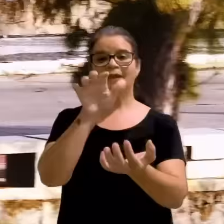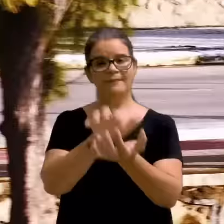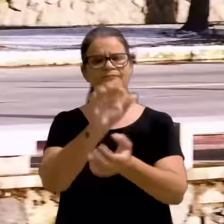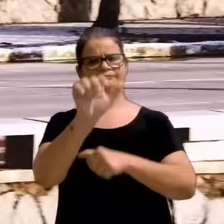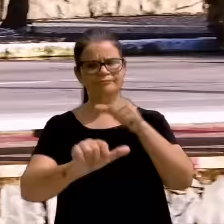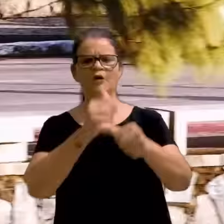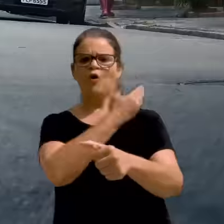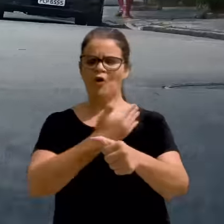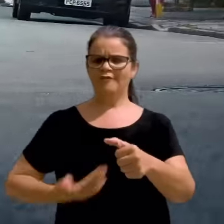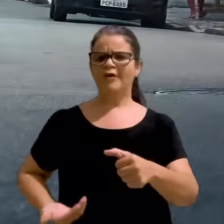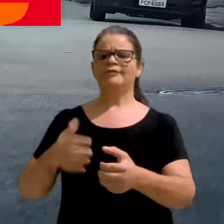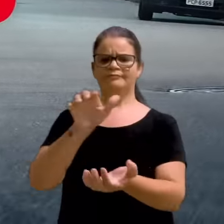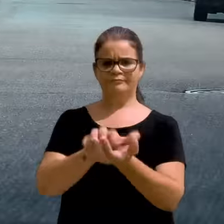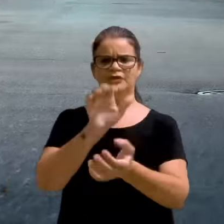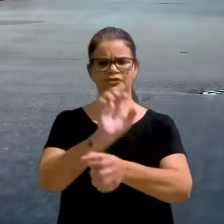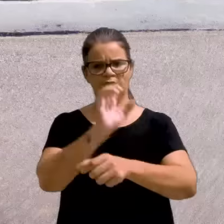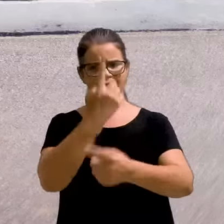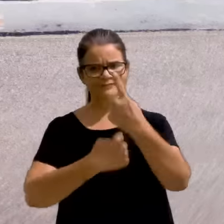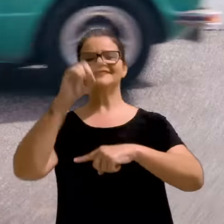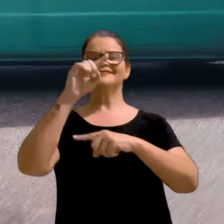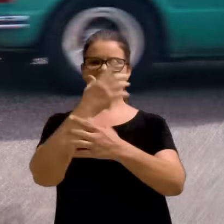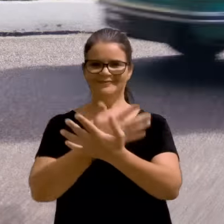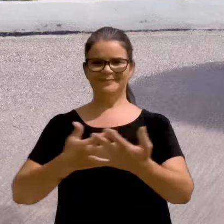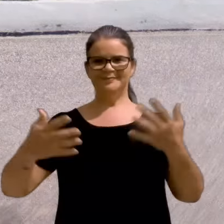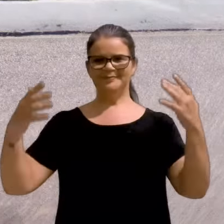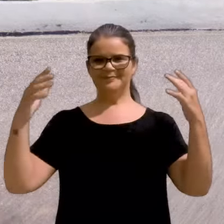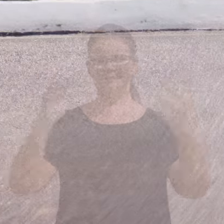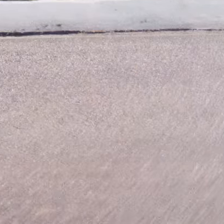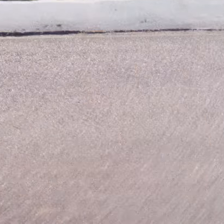Pernambuco muda. Governo de Pernambuco. Carro do Ovo, marca do governo de Pernambuco.